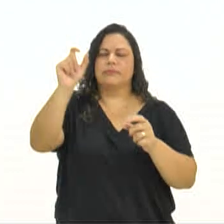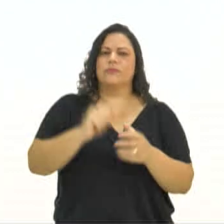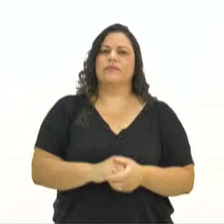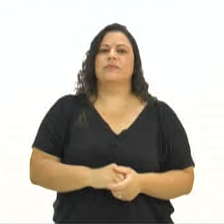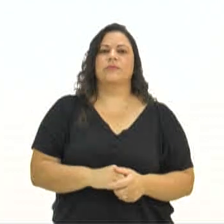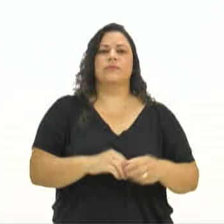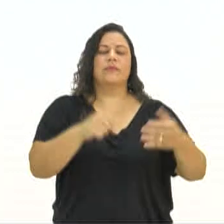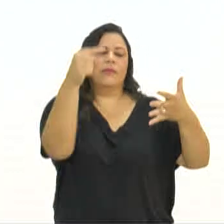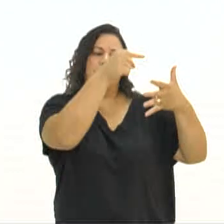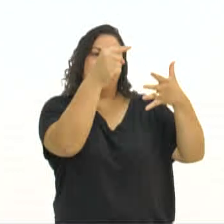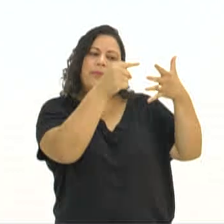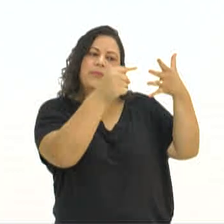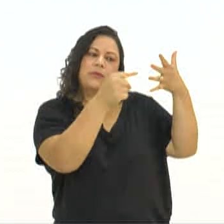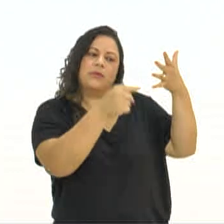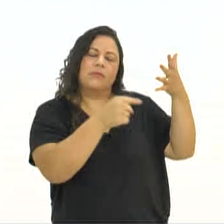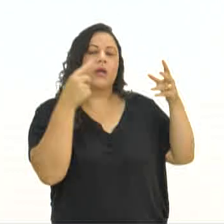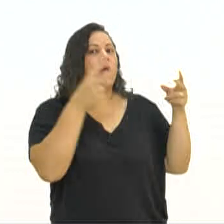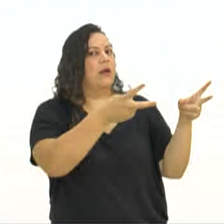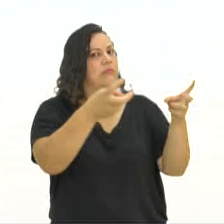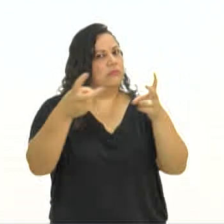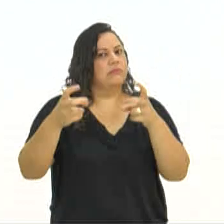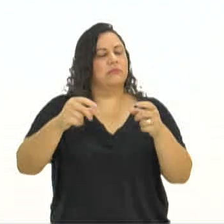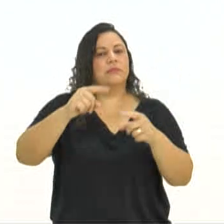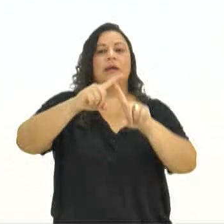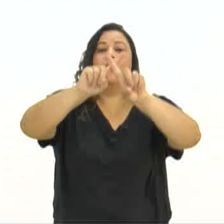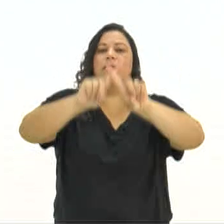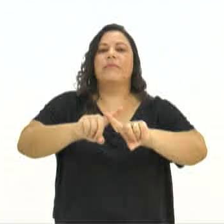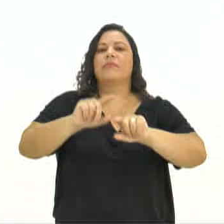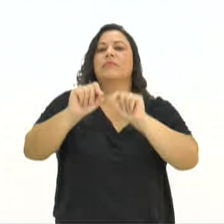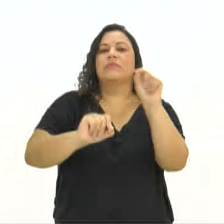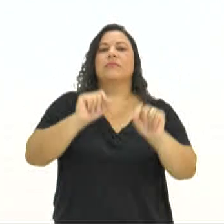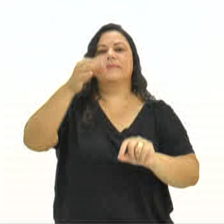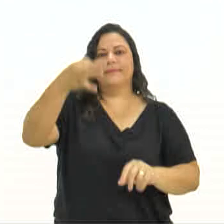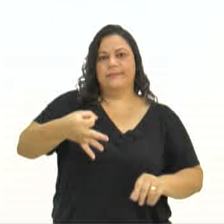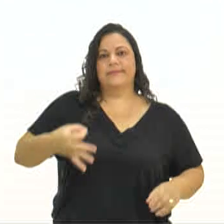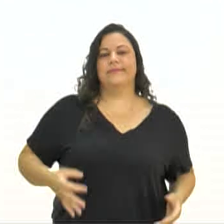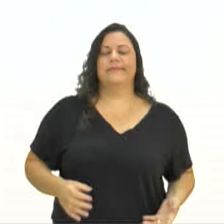cada uma dessas alternativas e marcar a correta. Combinado?